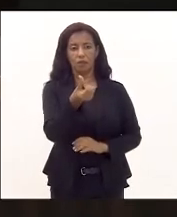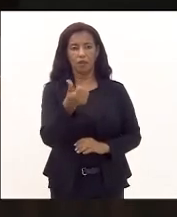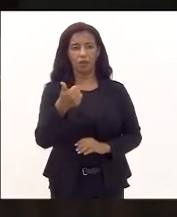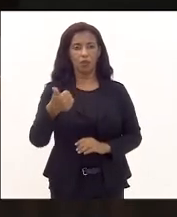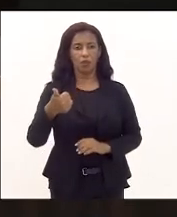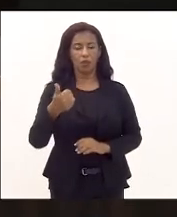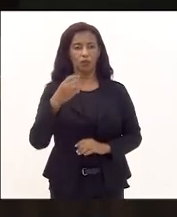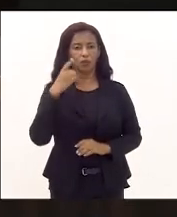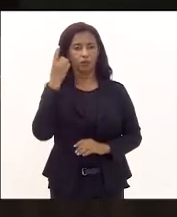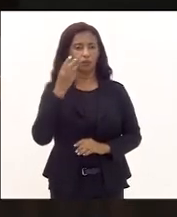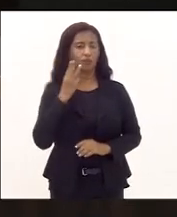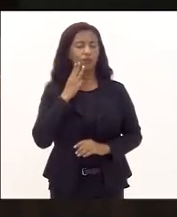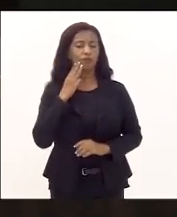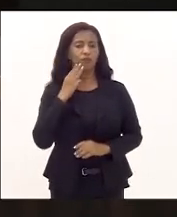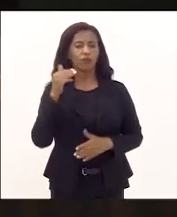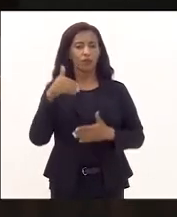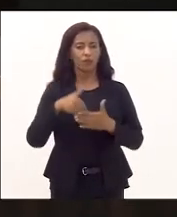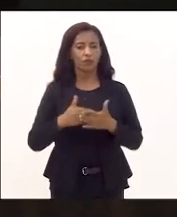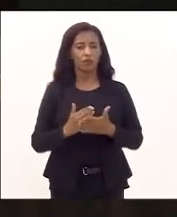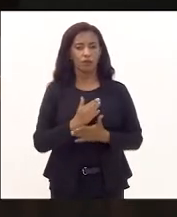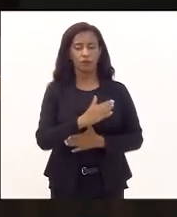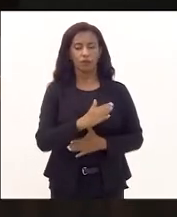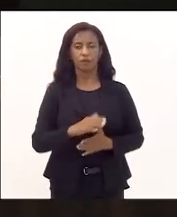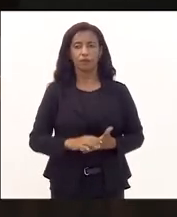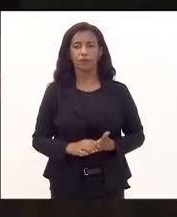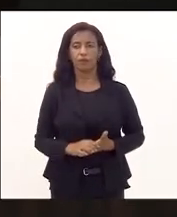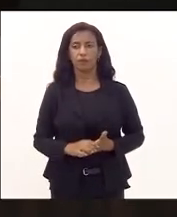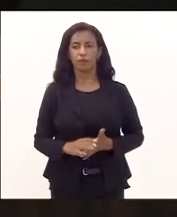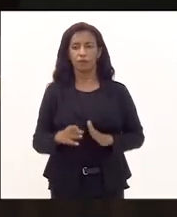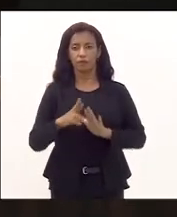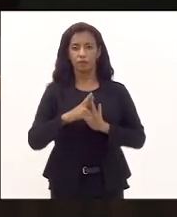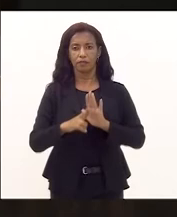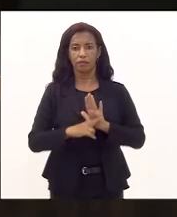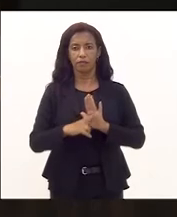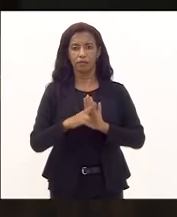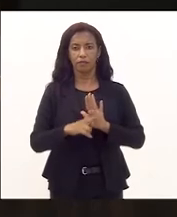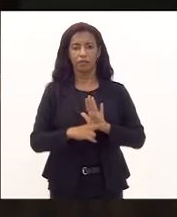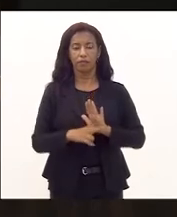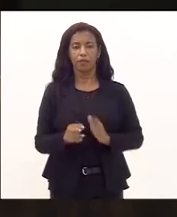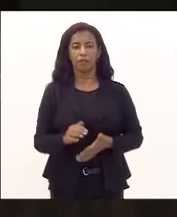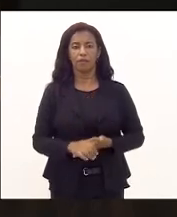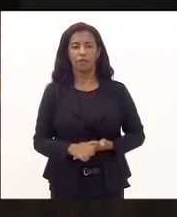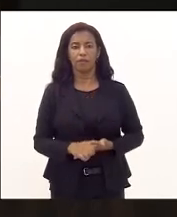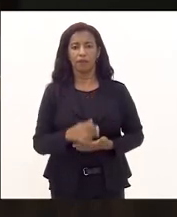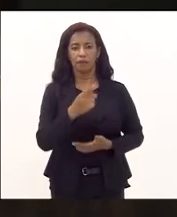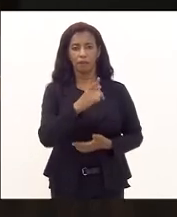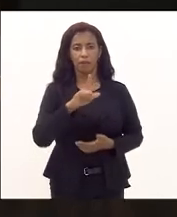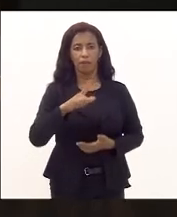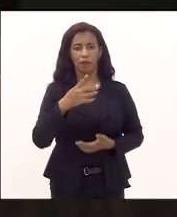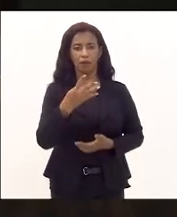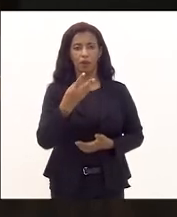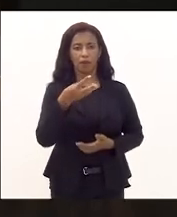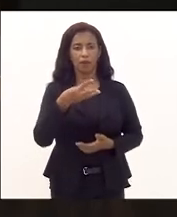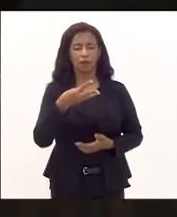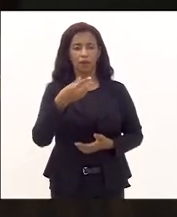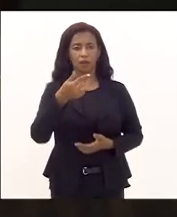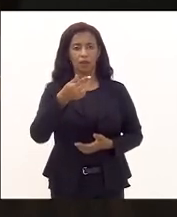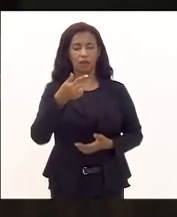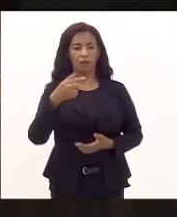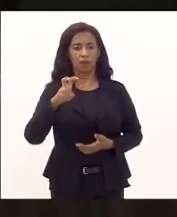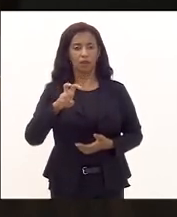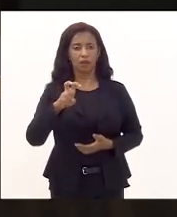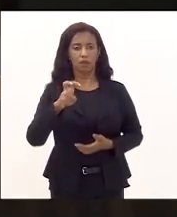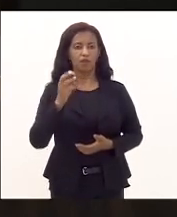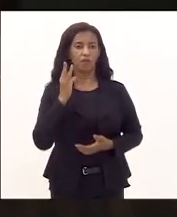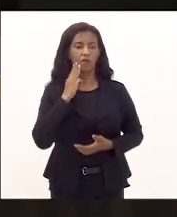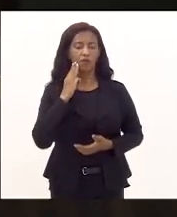1661, deputado Valdec Carneiro, em votação, aprovado. Requerimento sobre a mesa, projeto de lei 4375,